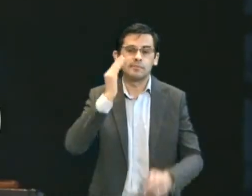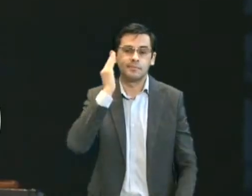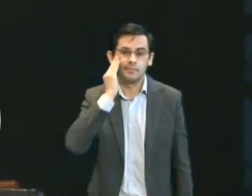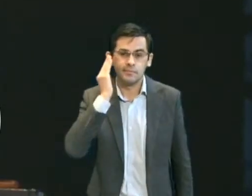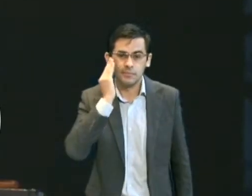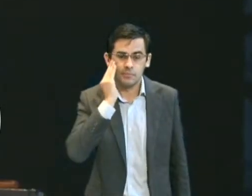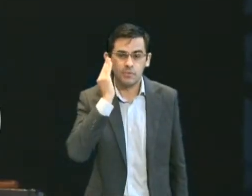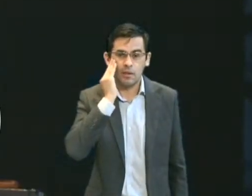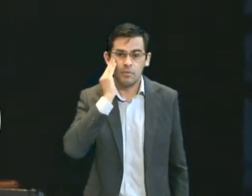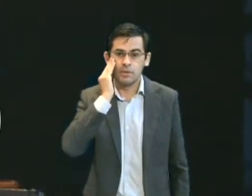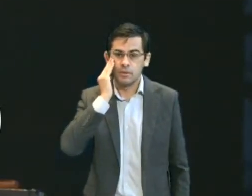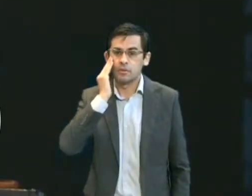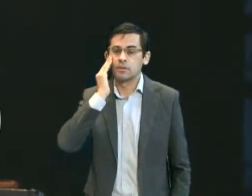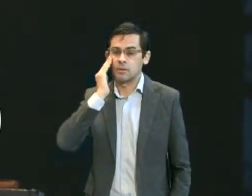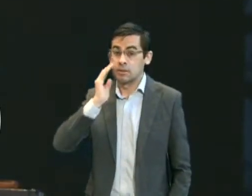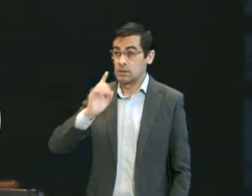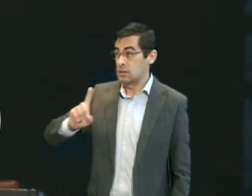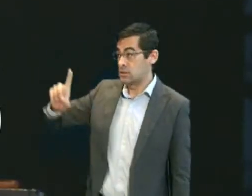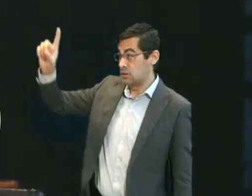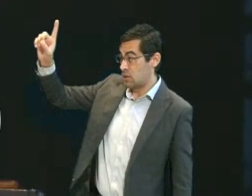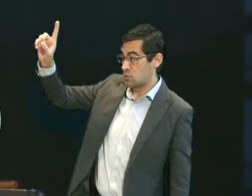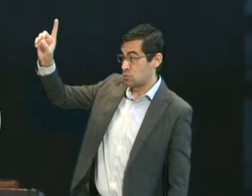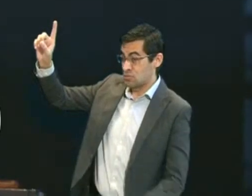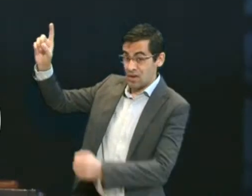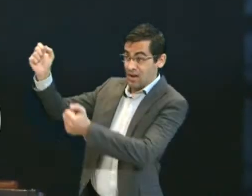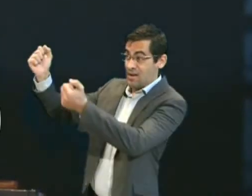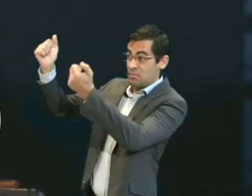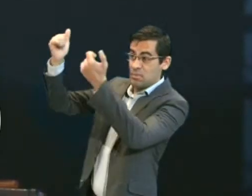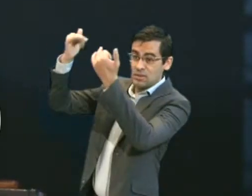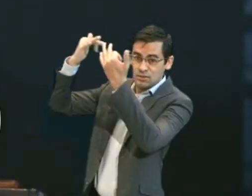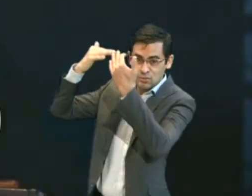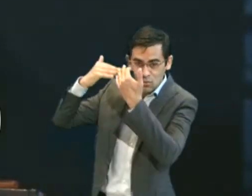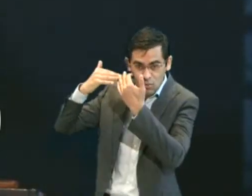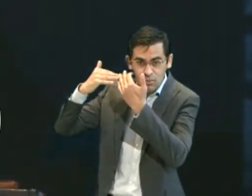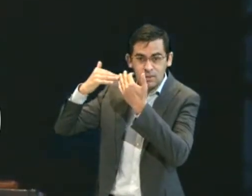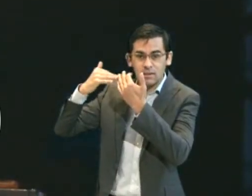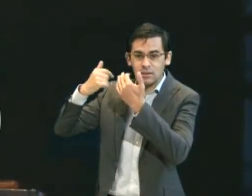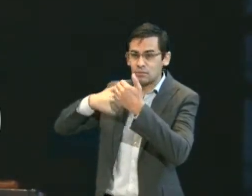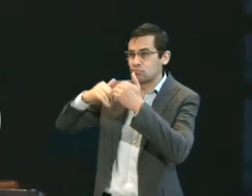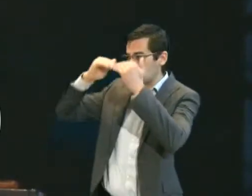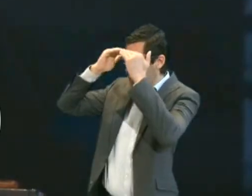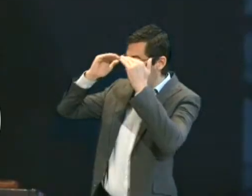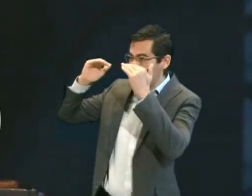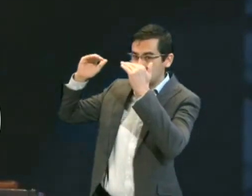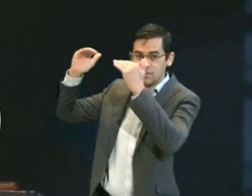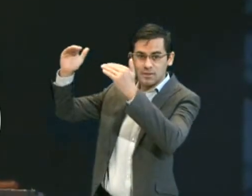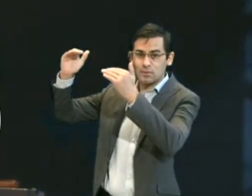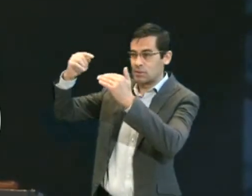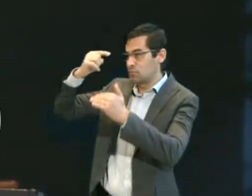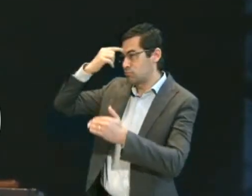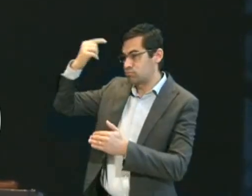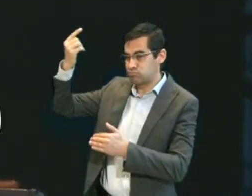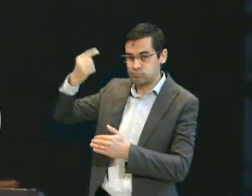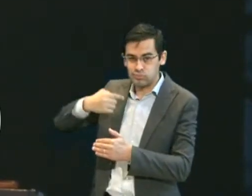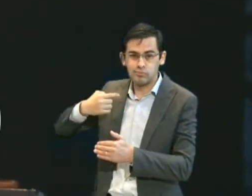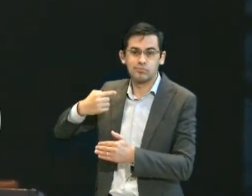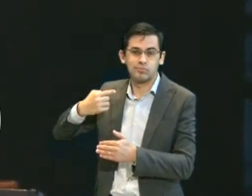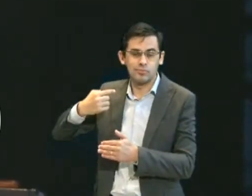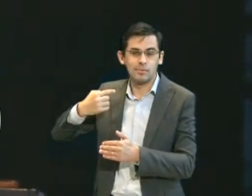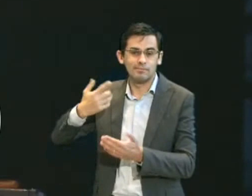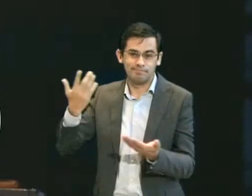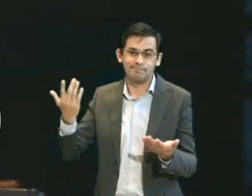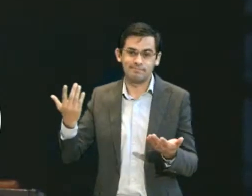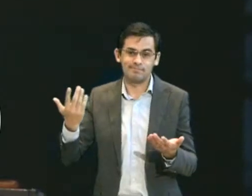sabe que recebeu uma bênção. Ele está debaixo desta cobertura da bênção de Deus sobre a